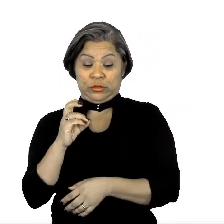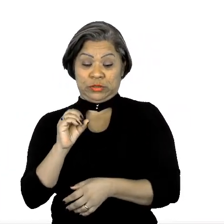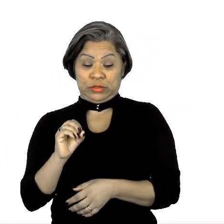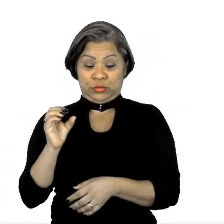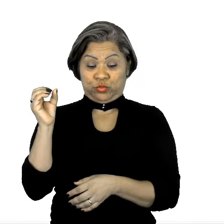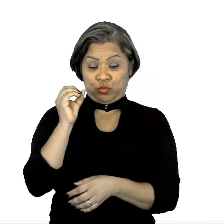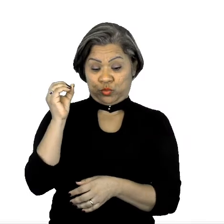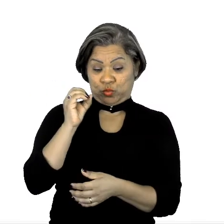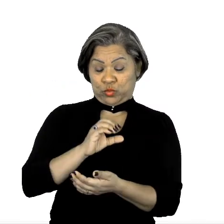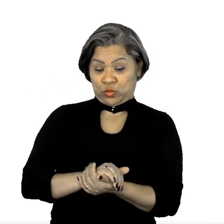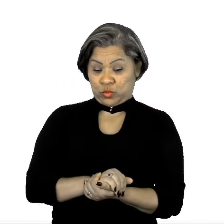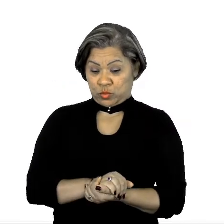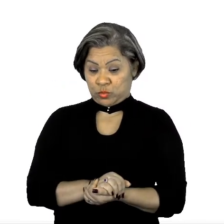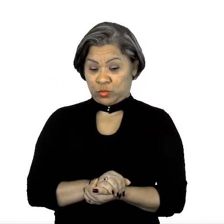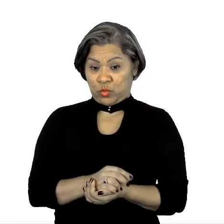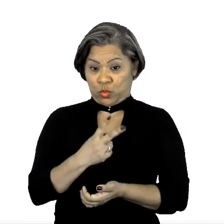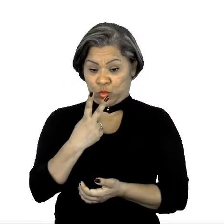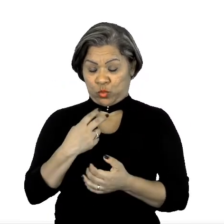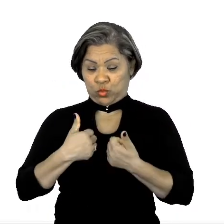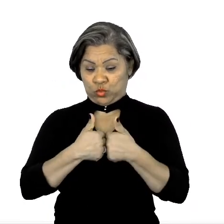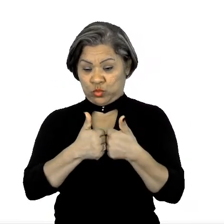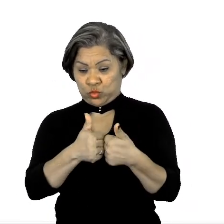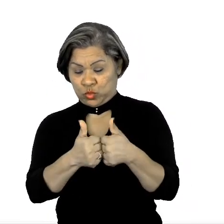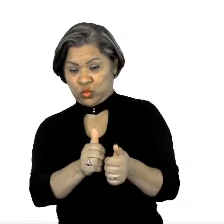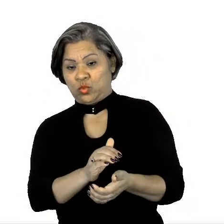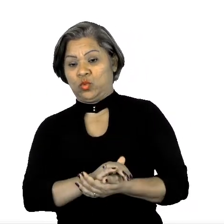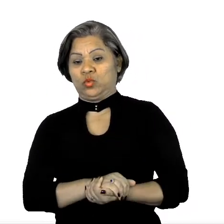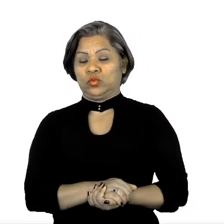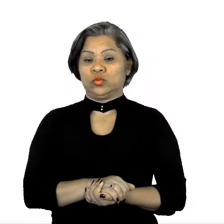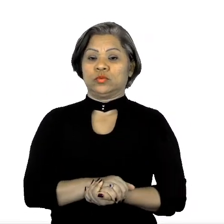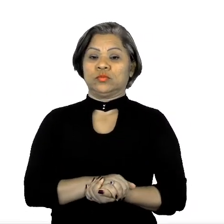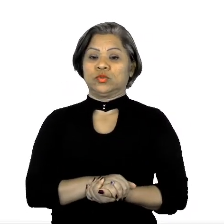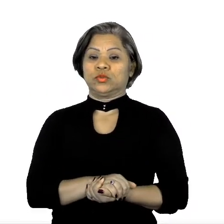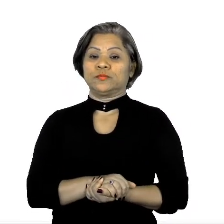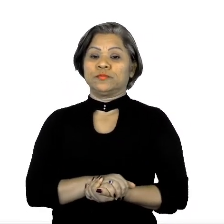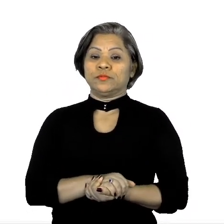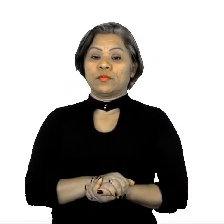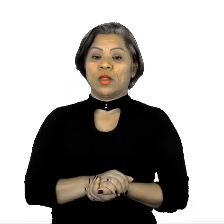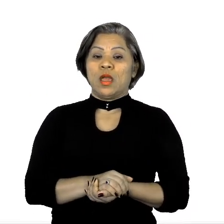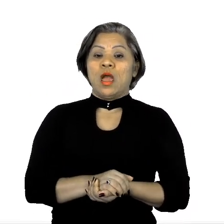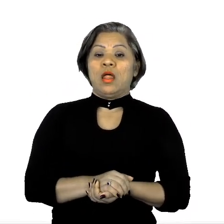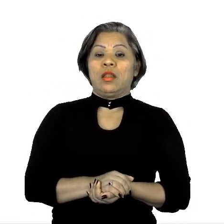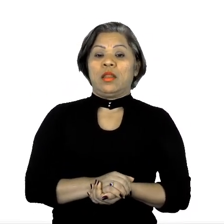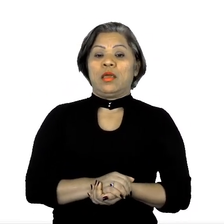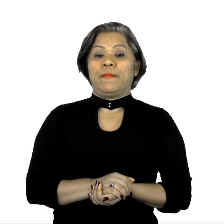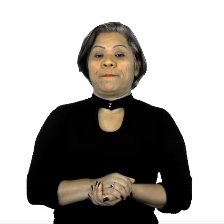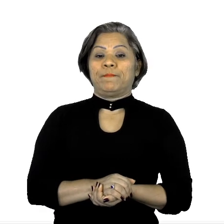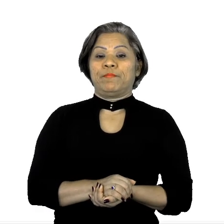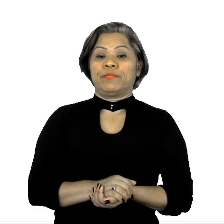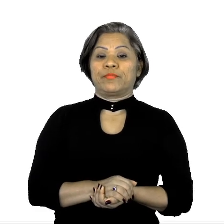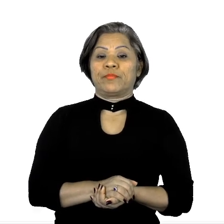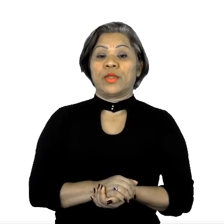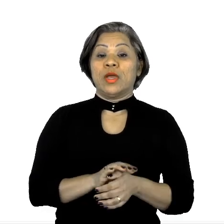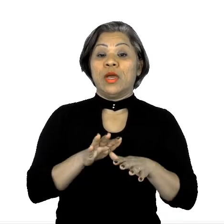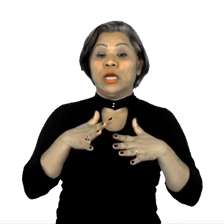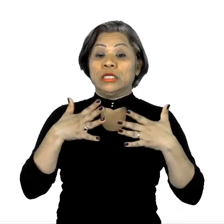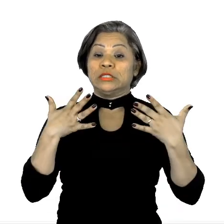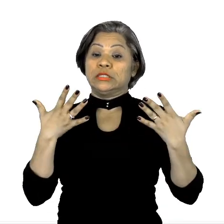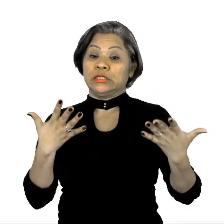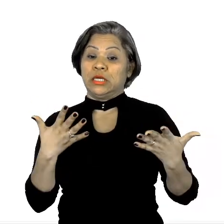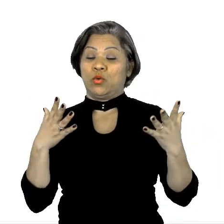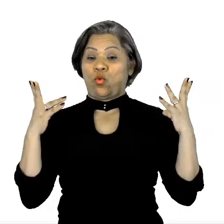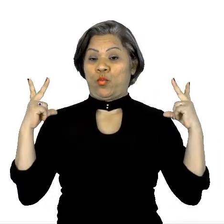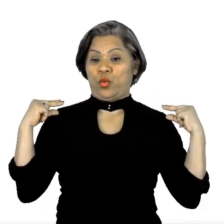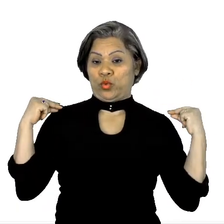às 7h30. A viagem foi tranquila. Os motoristas fizeram uma parada de 15 minutos no